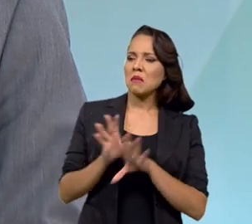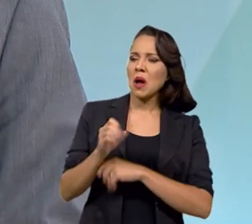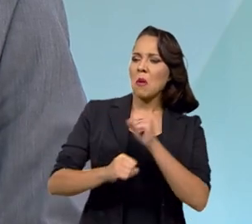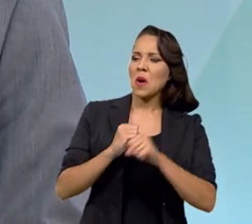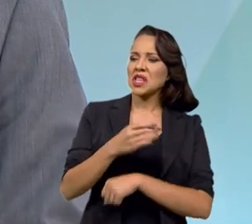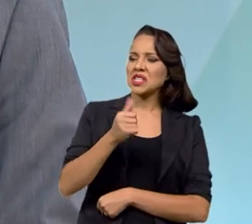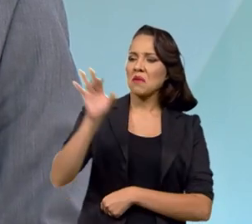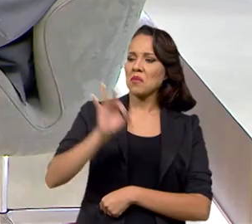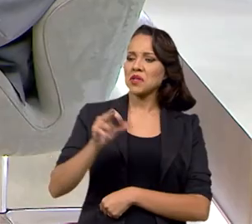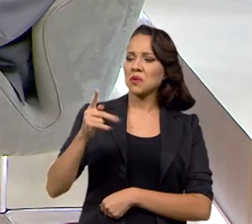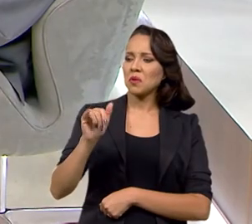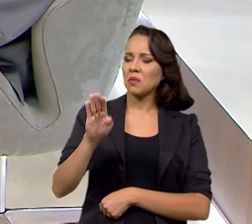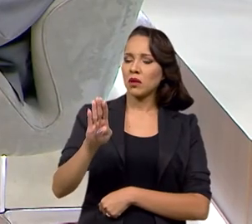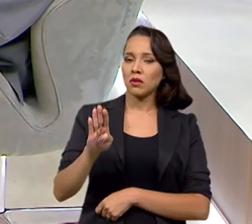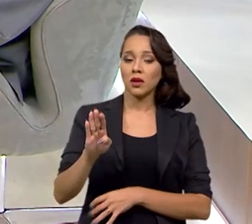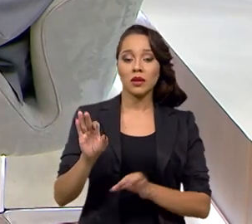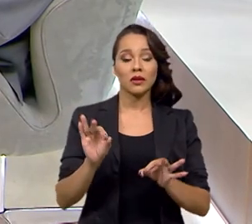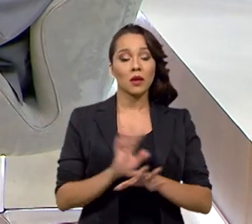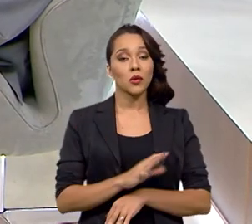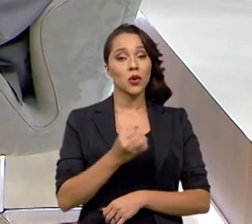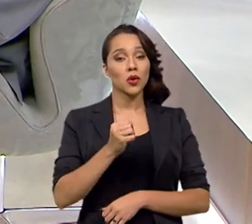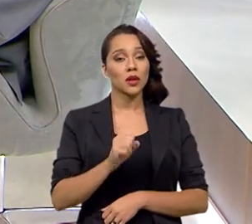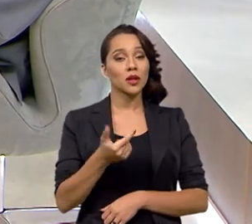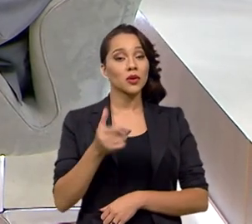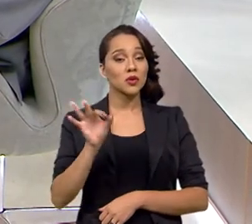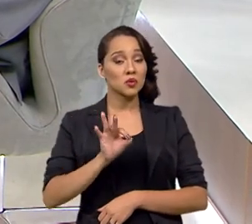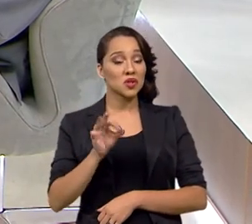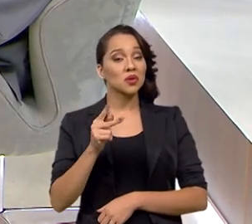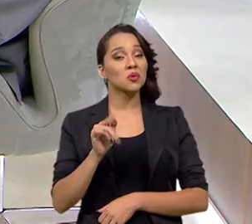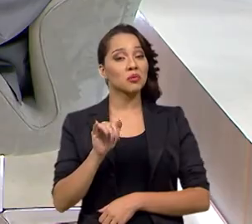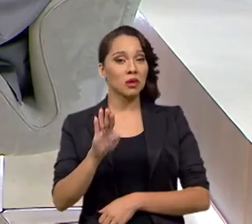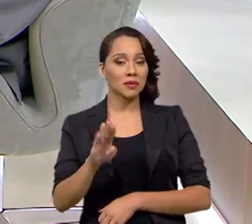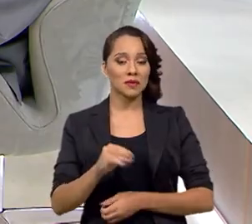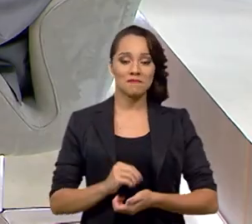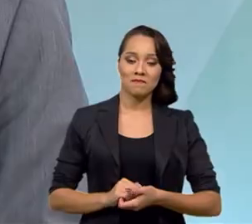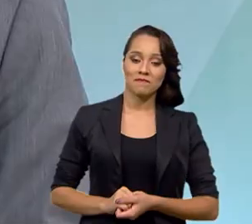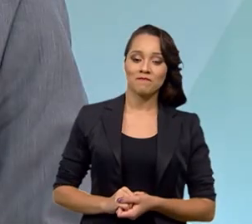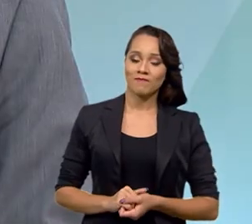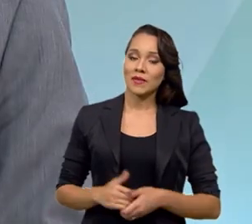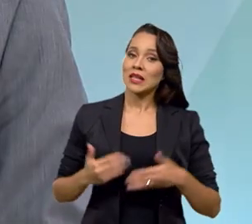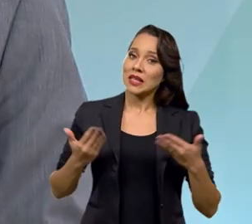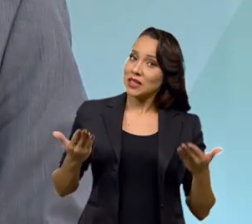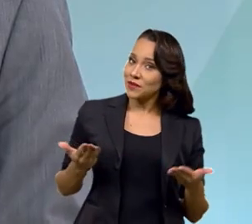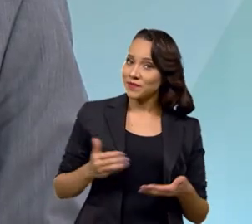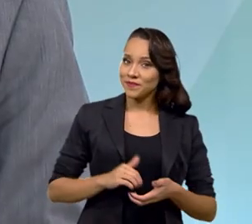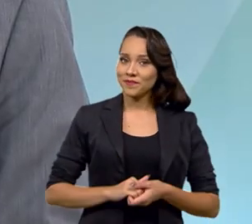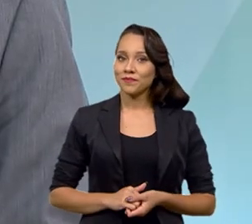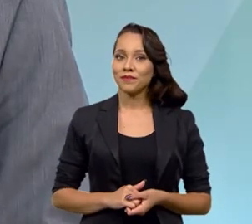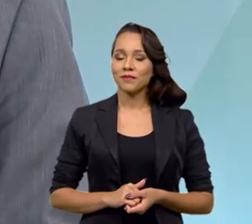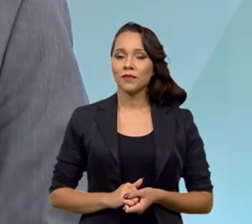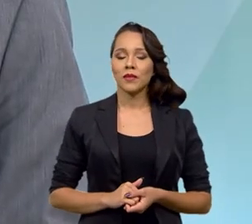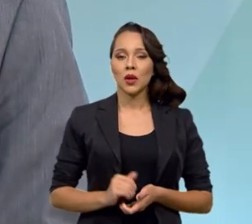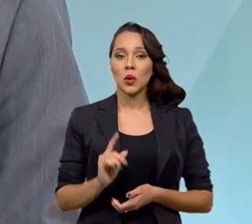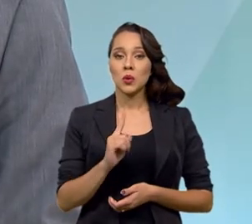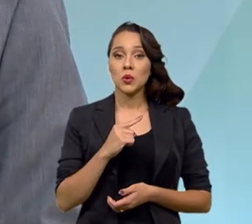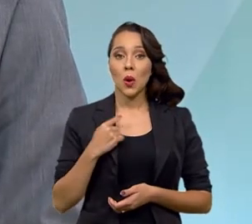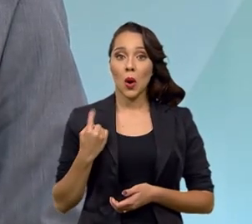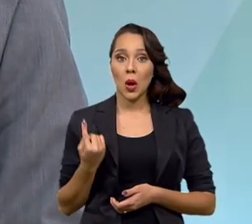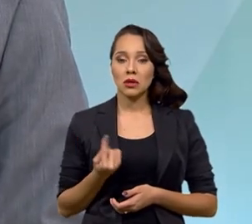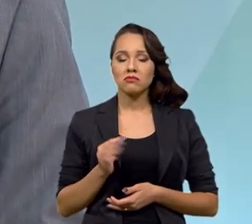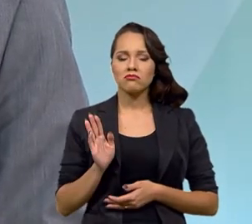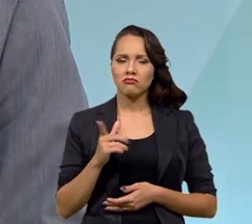ano em sem por cento do PIB terminou e oitenta e dois por cento do PIB Então é isso nós estamos